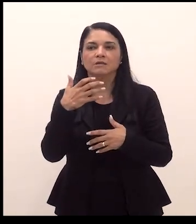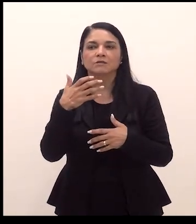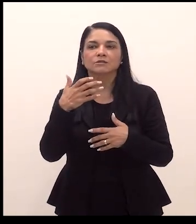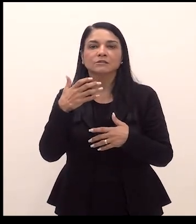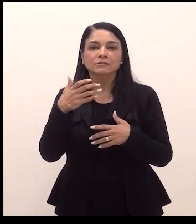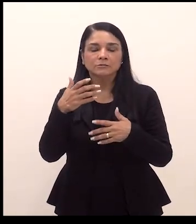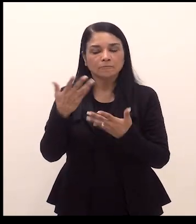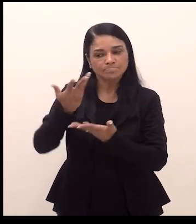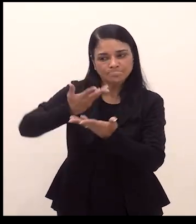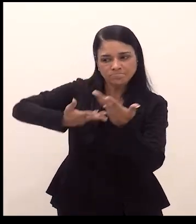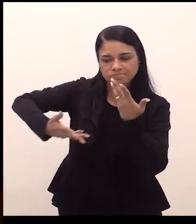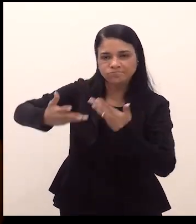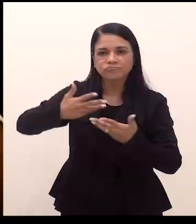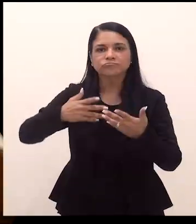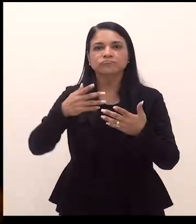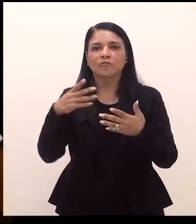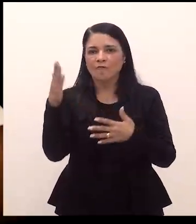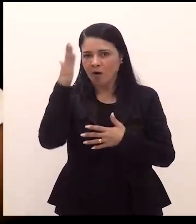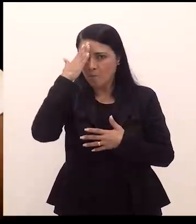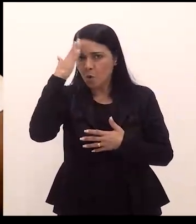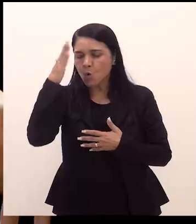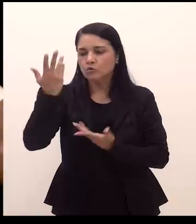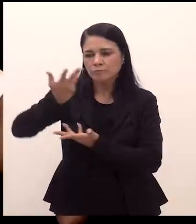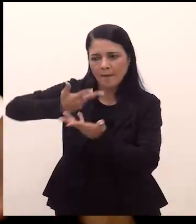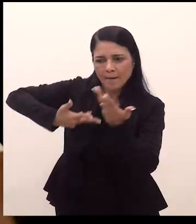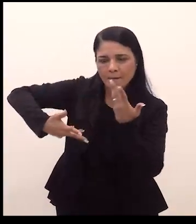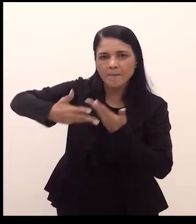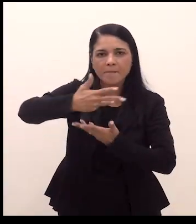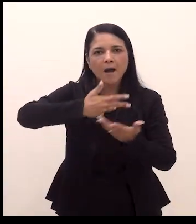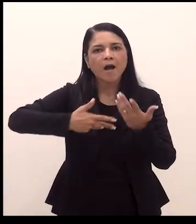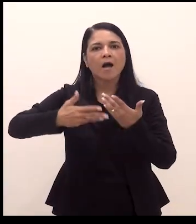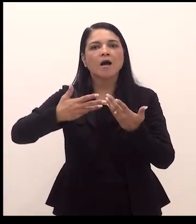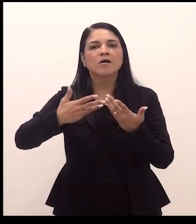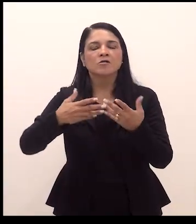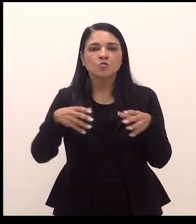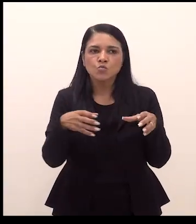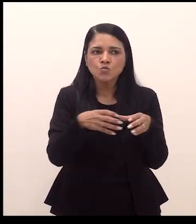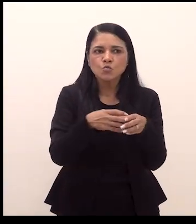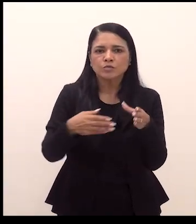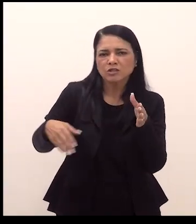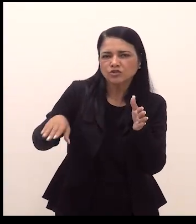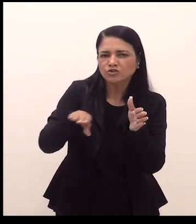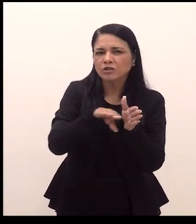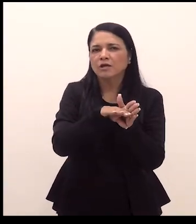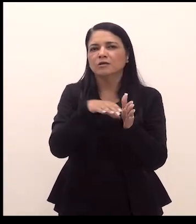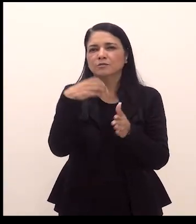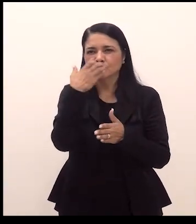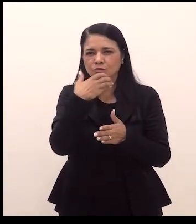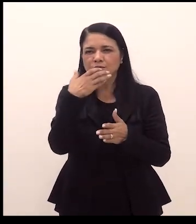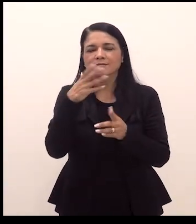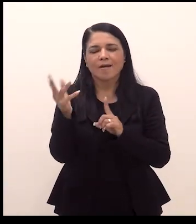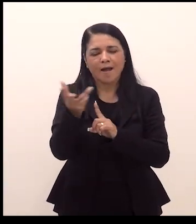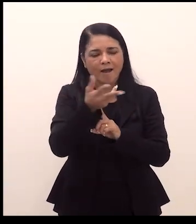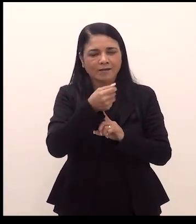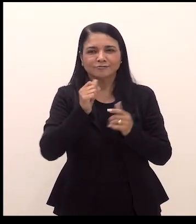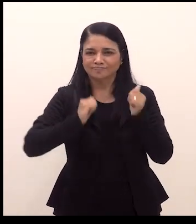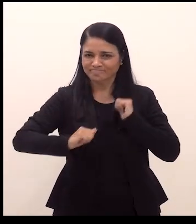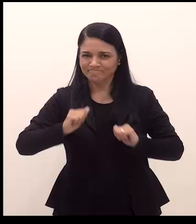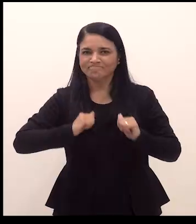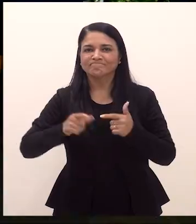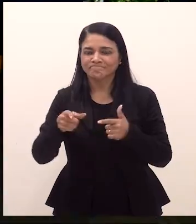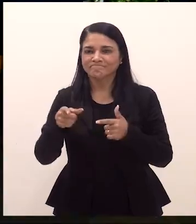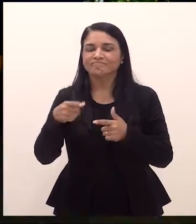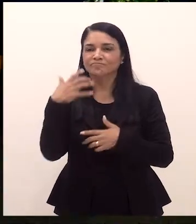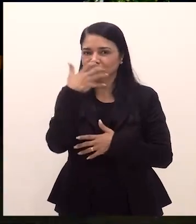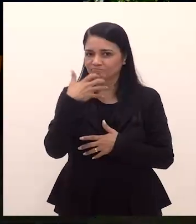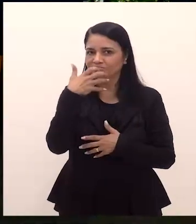dia, que estão se dividindo entre grandes figurões e a galera que vem chegando. Então, assim... Tem